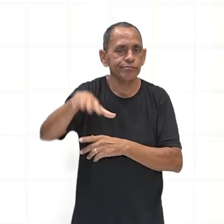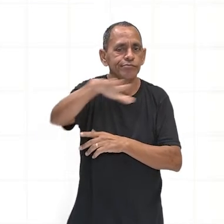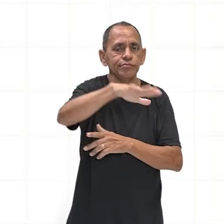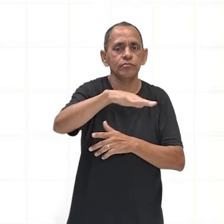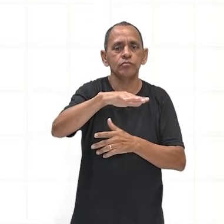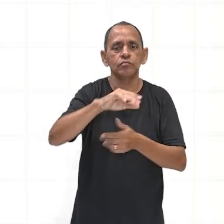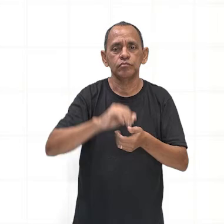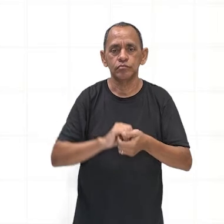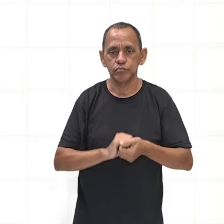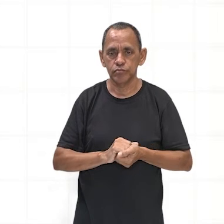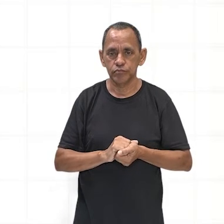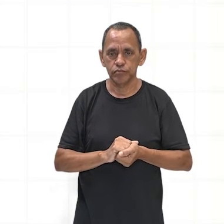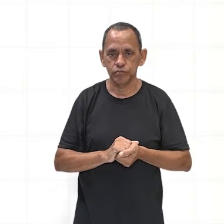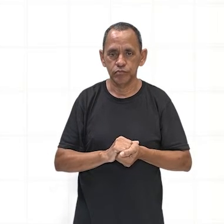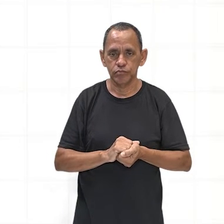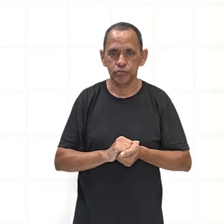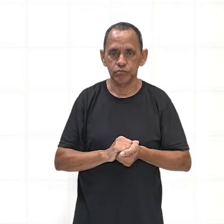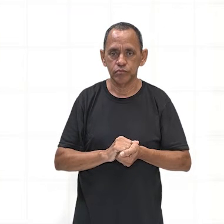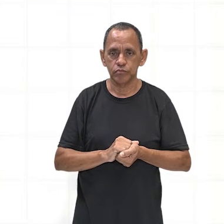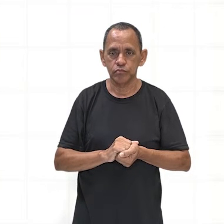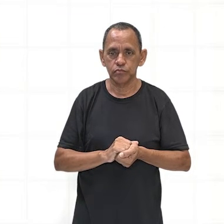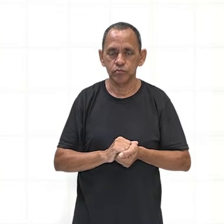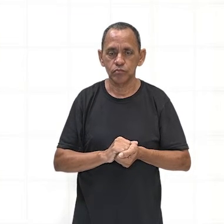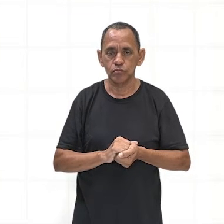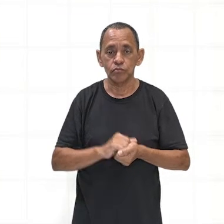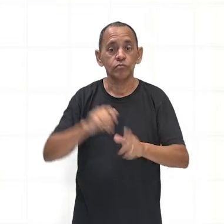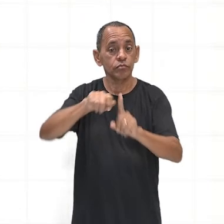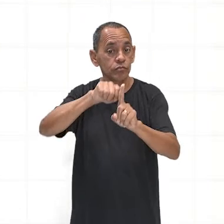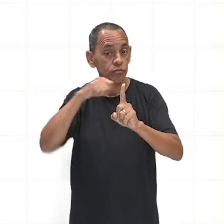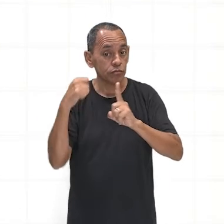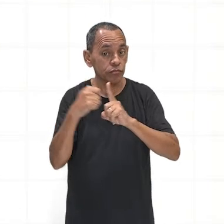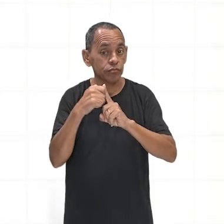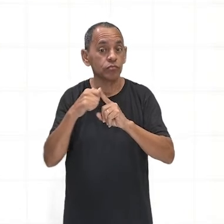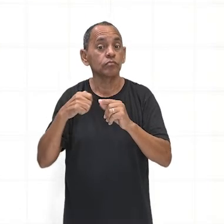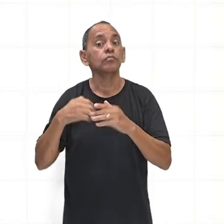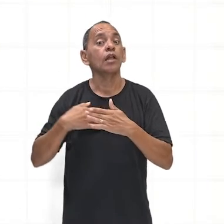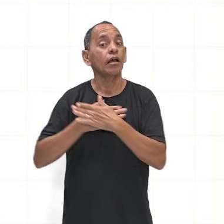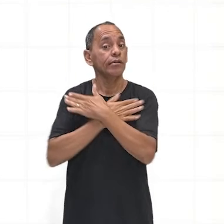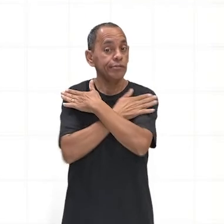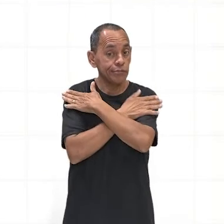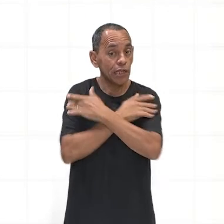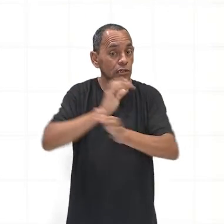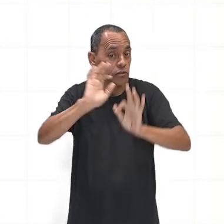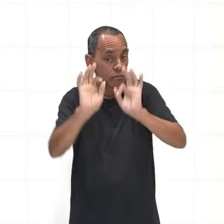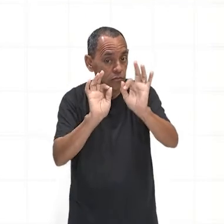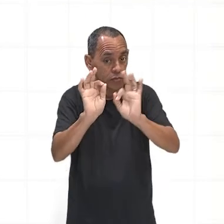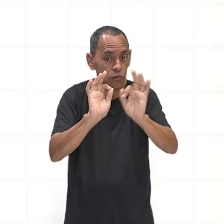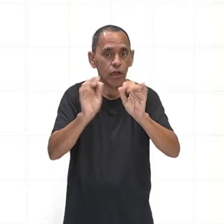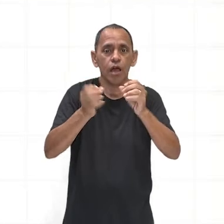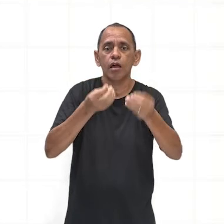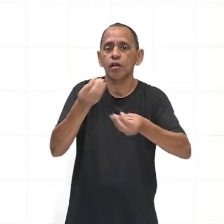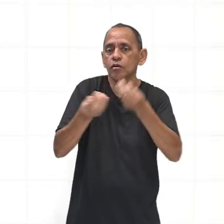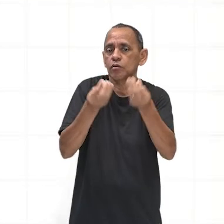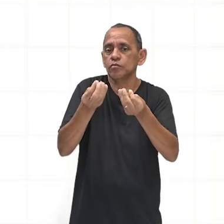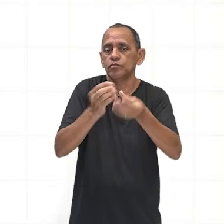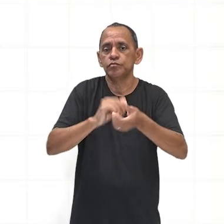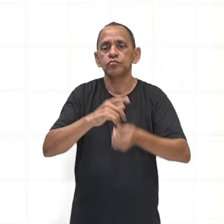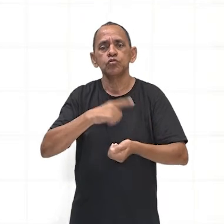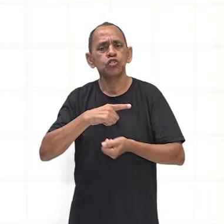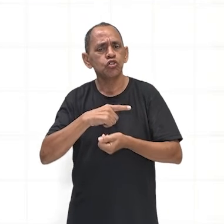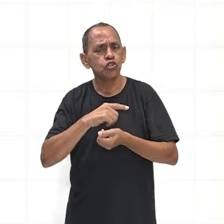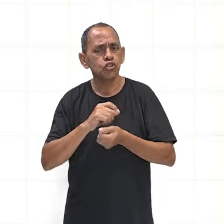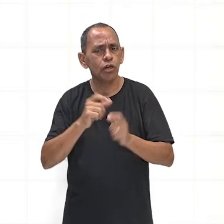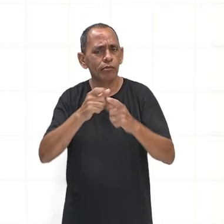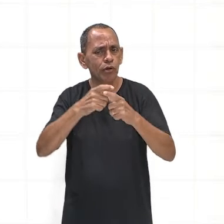olha só, que a sociedade asteca, ela era organizada da seguinte maneira, olha só. Ela tinha aí